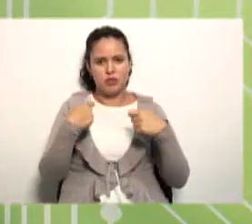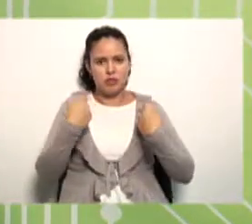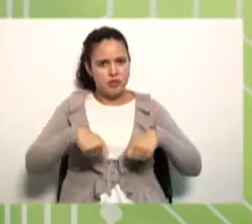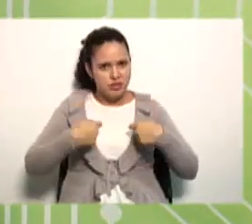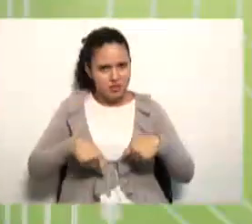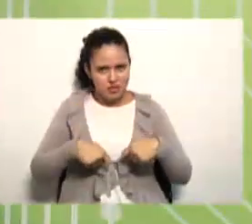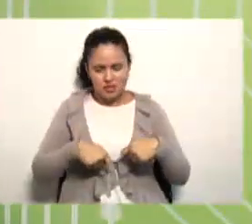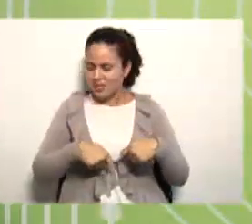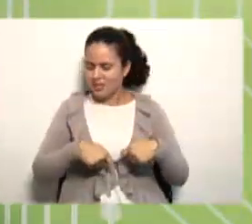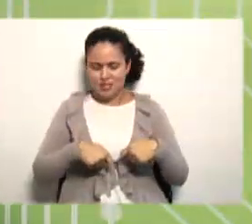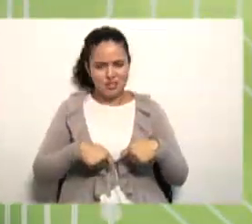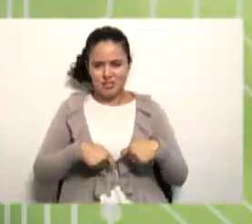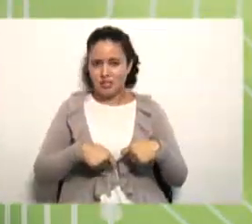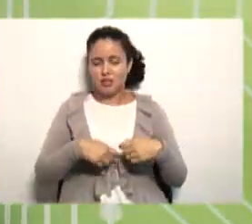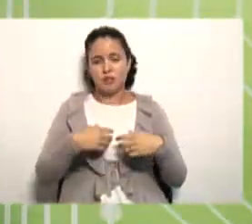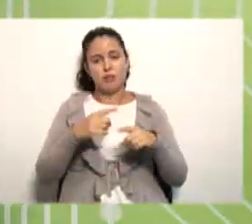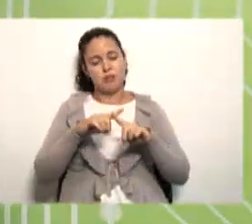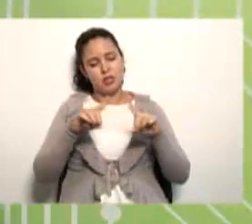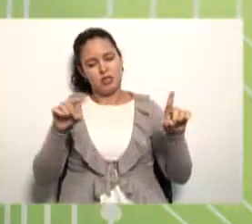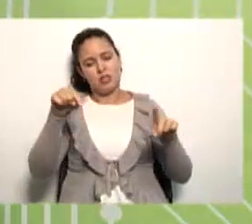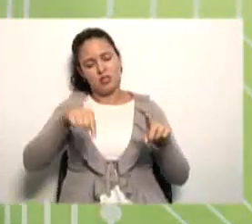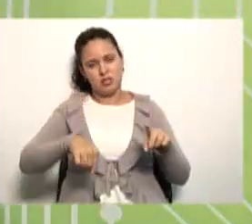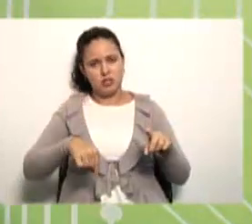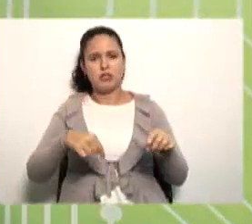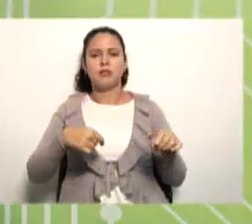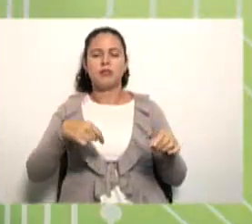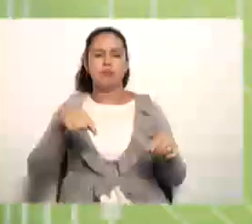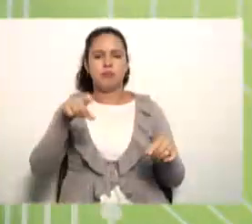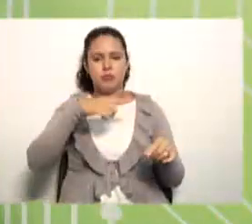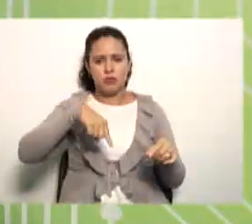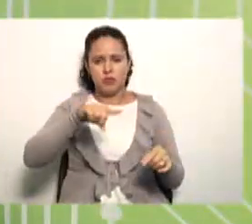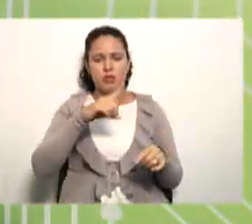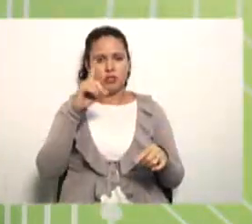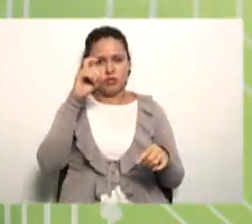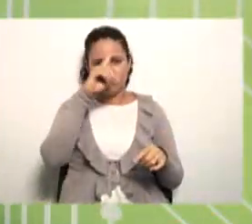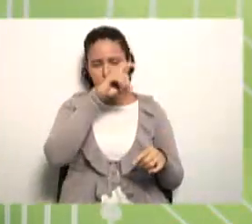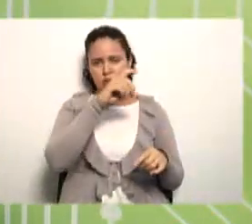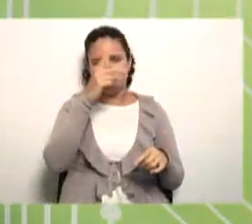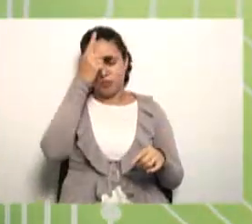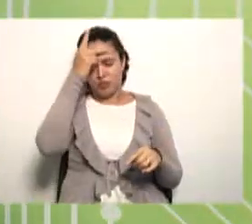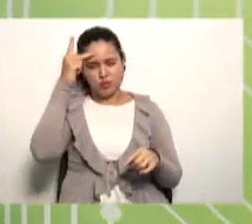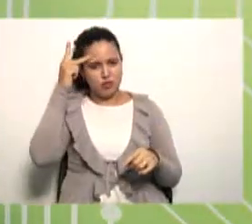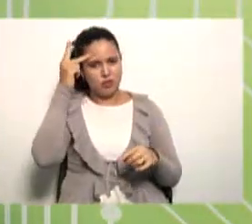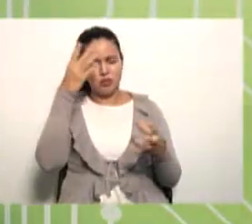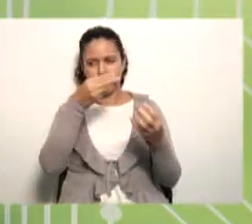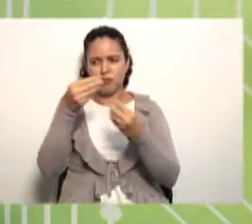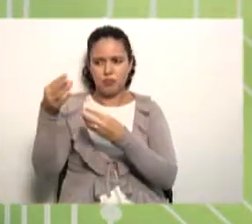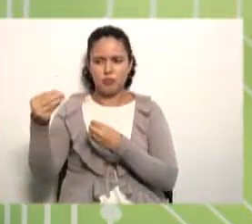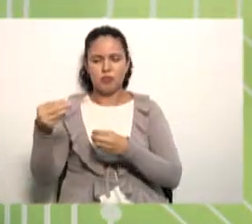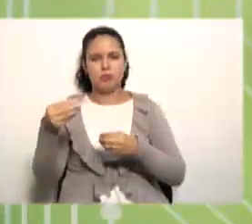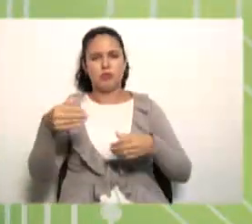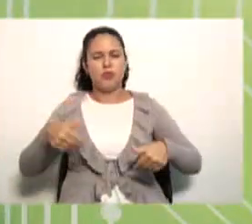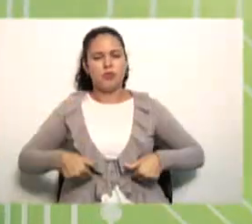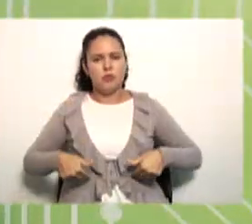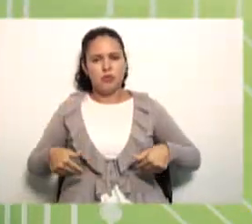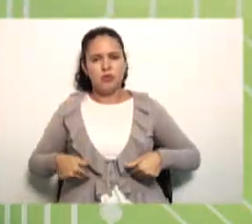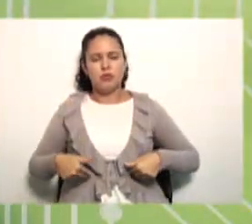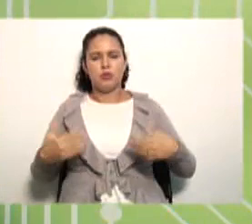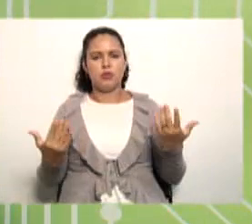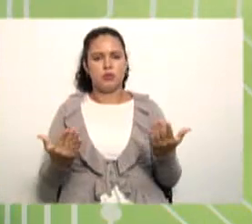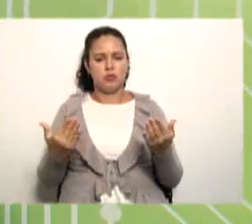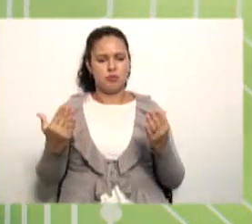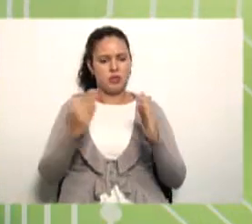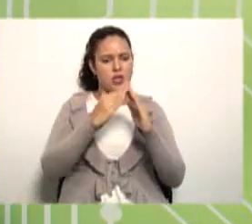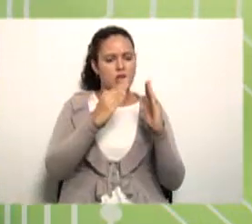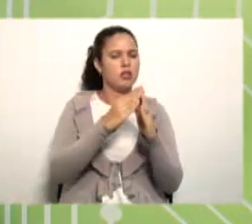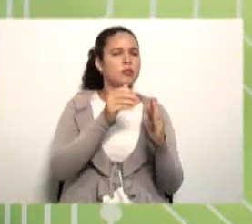todos. Existem pessoas que passam fome, pessoas que passam necessidades básicas. Por isso que nós estudamos economia, para tentar melhor administrar